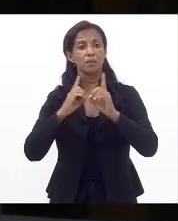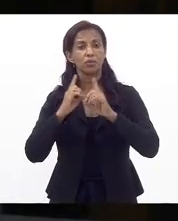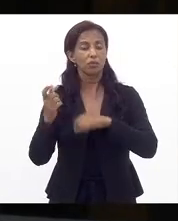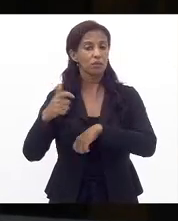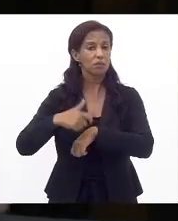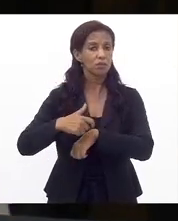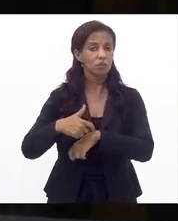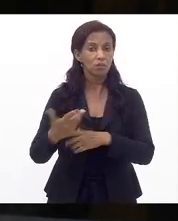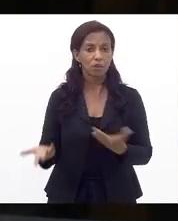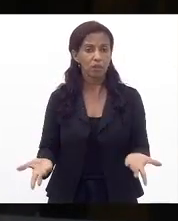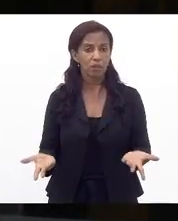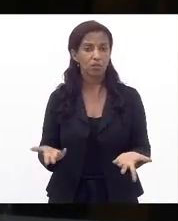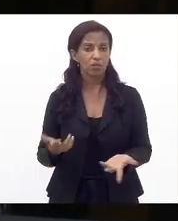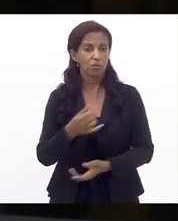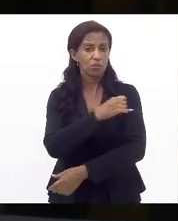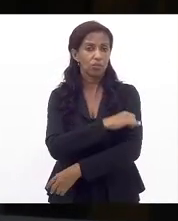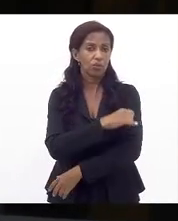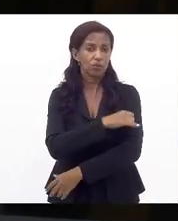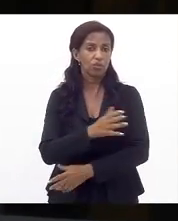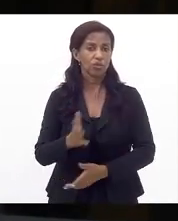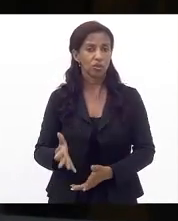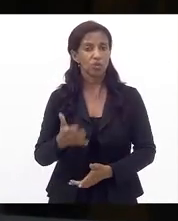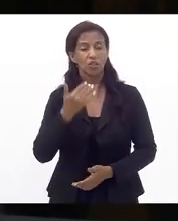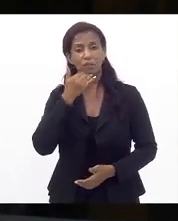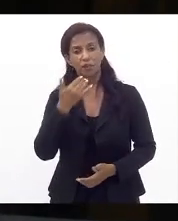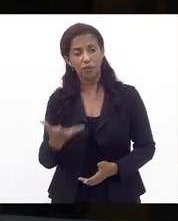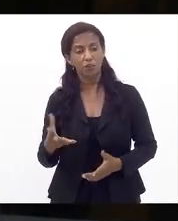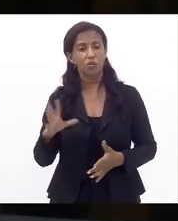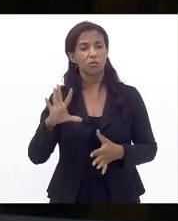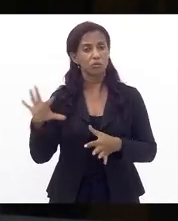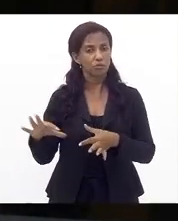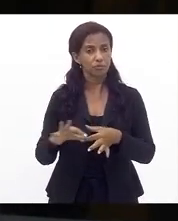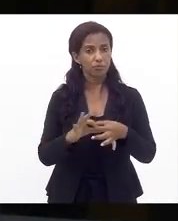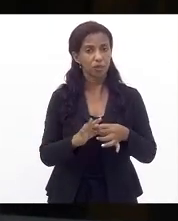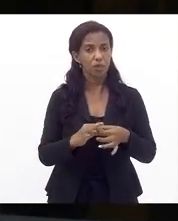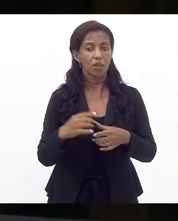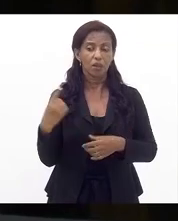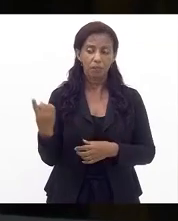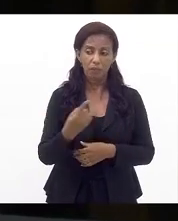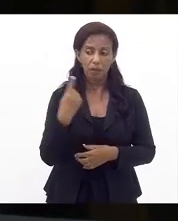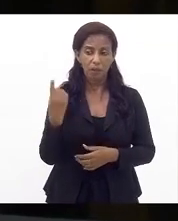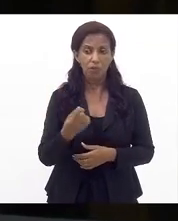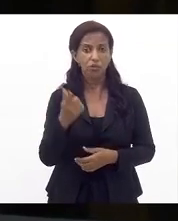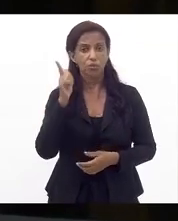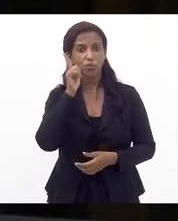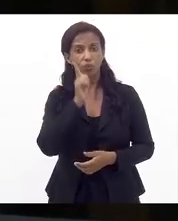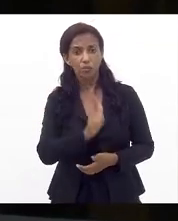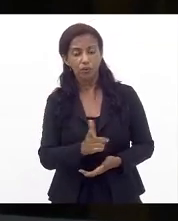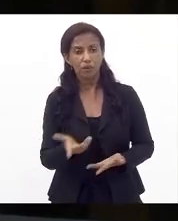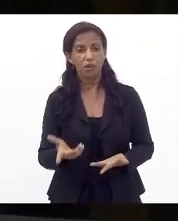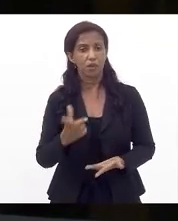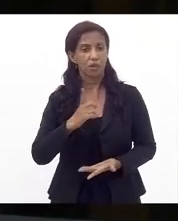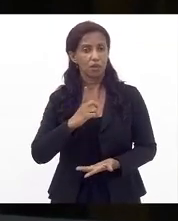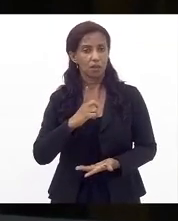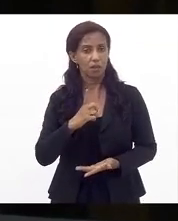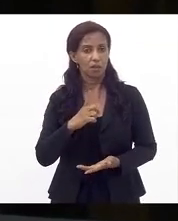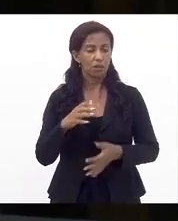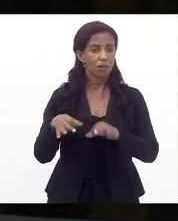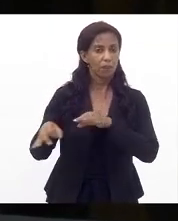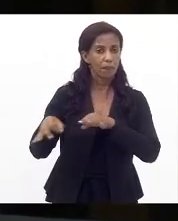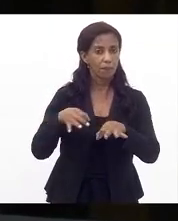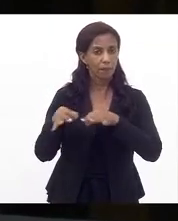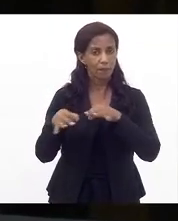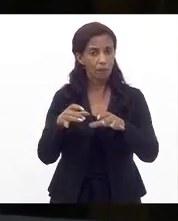discussão nesse momento o Rio de Janeiro fez o pedido de adesão e para que a gente tenha o